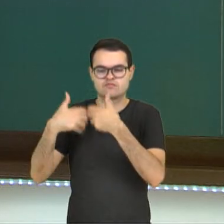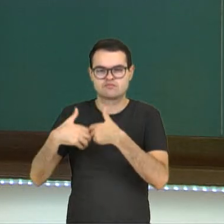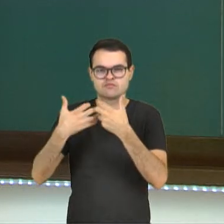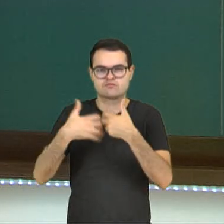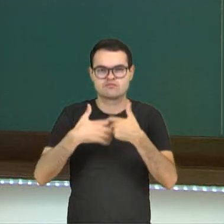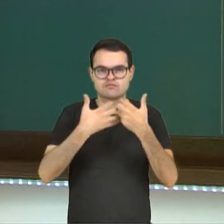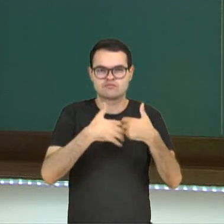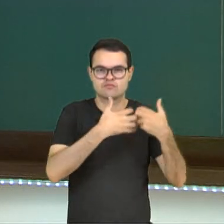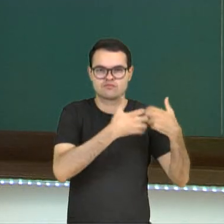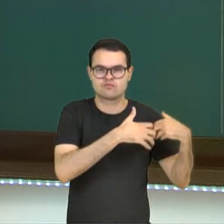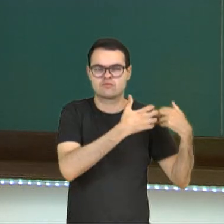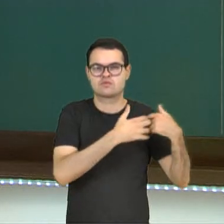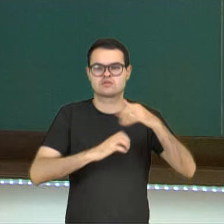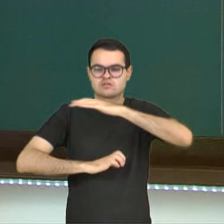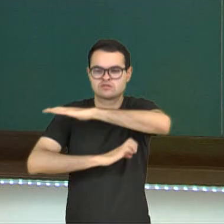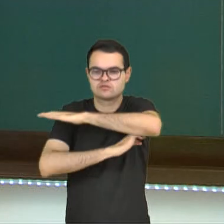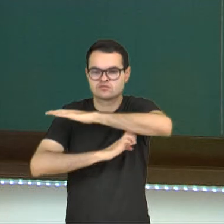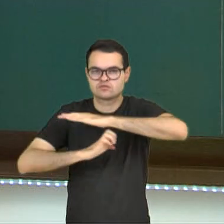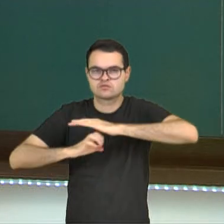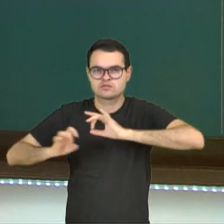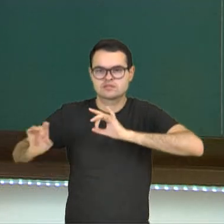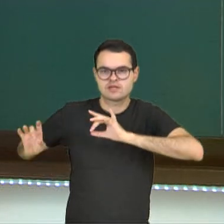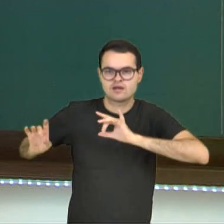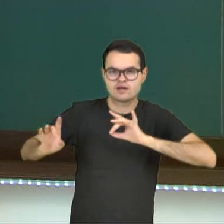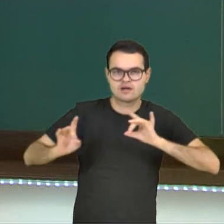história da arte, a gente tem